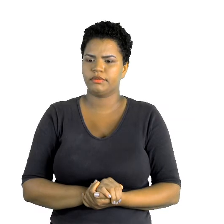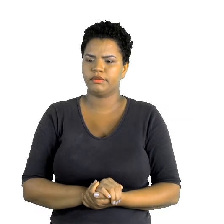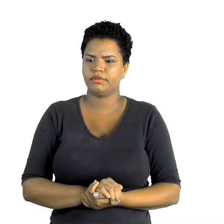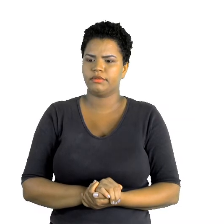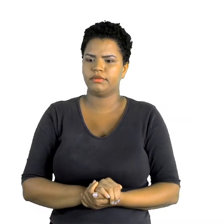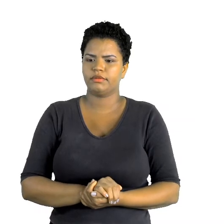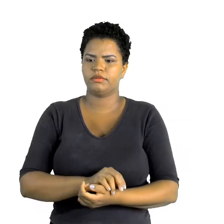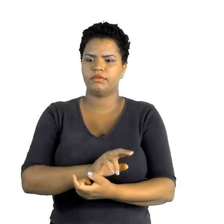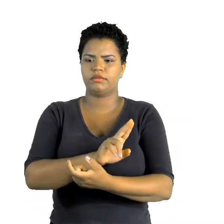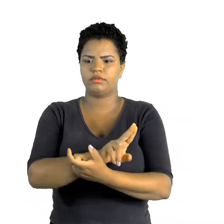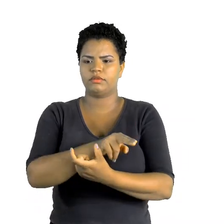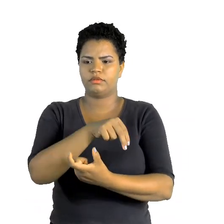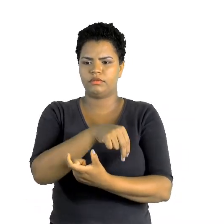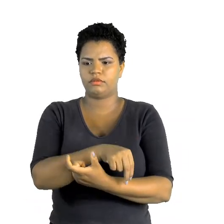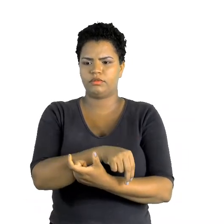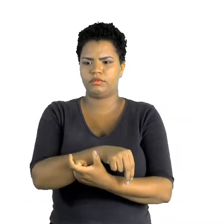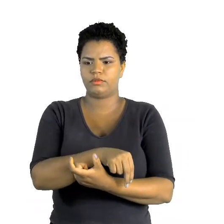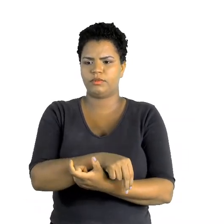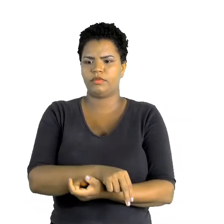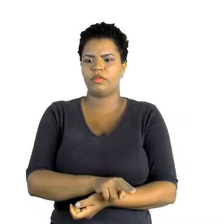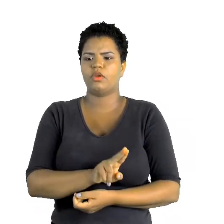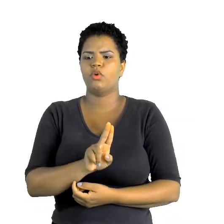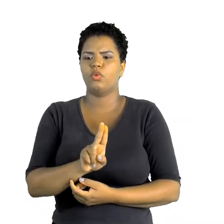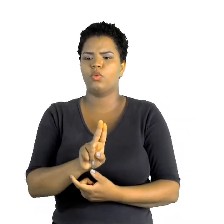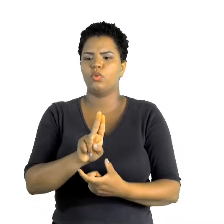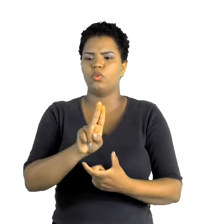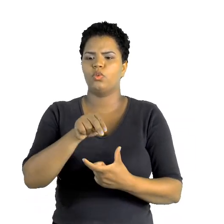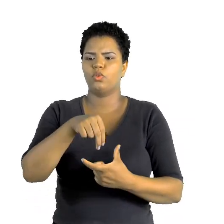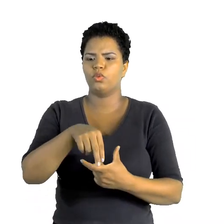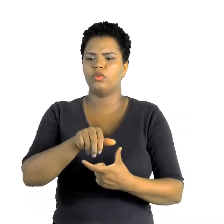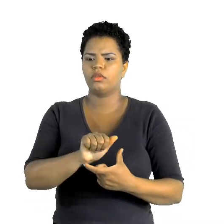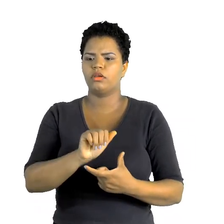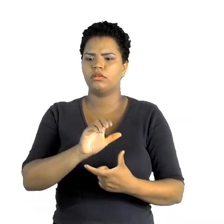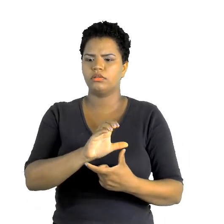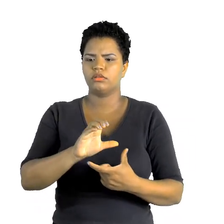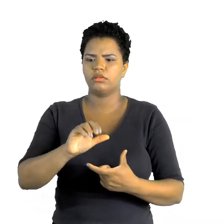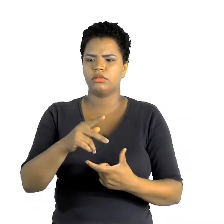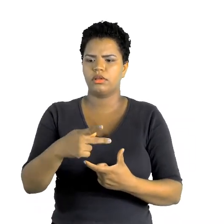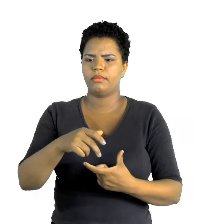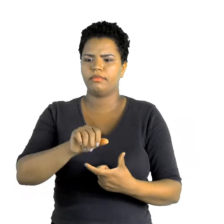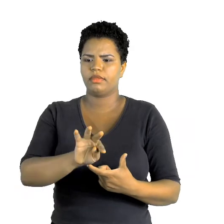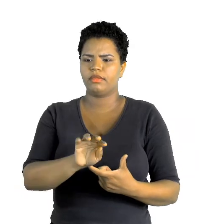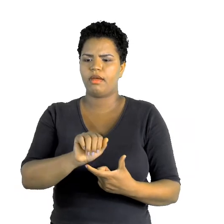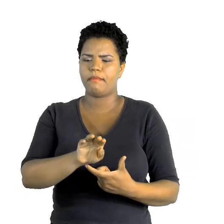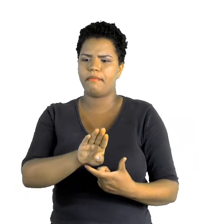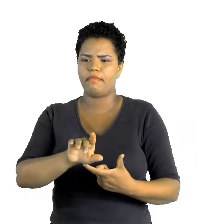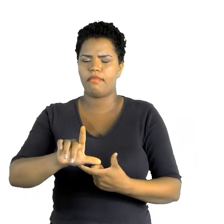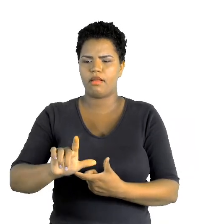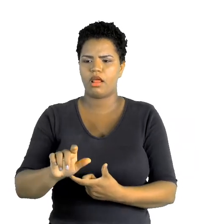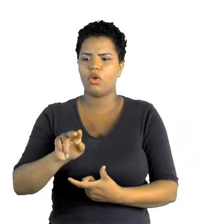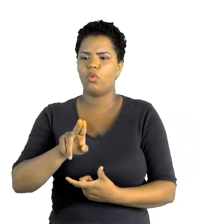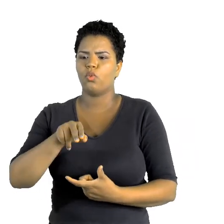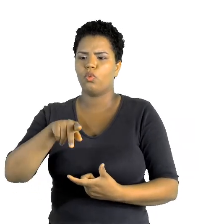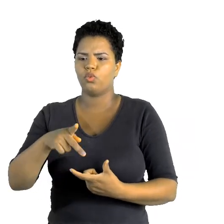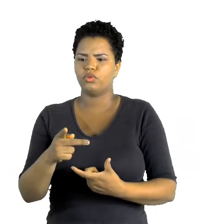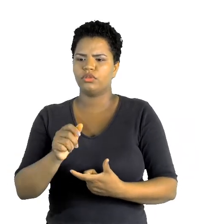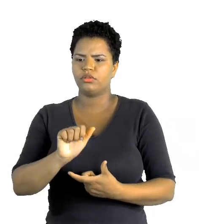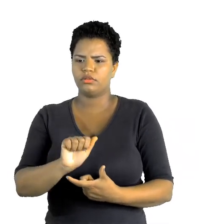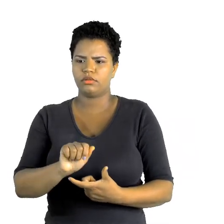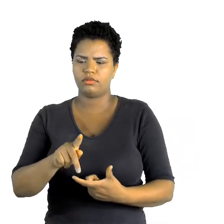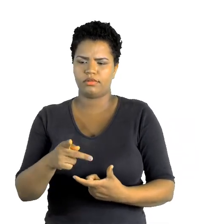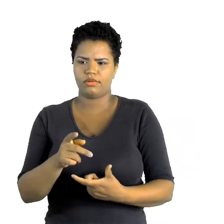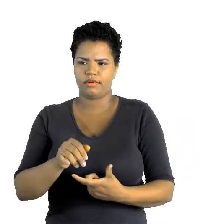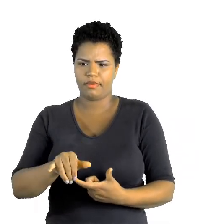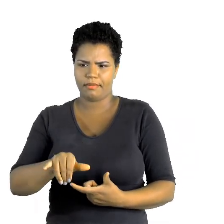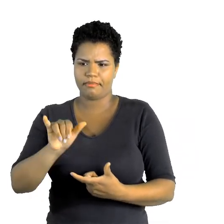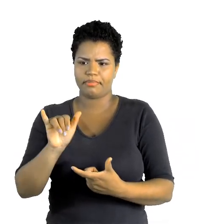é unacceptable, inaceitável, então unhappy. Se alguém é feliz ou está feliz, a